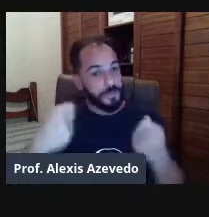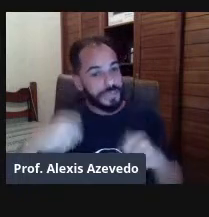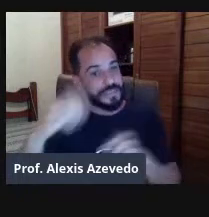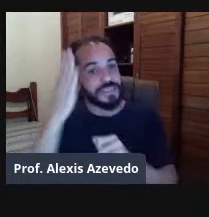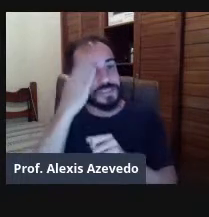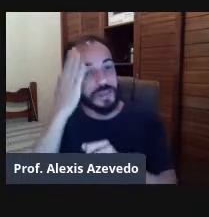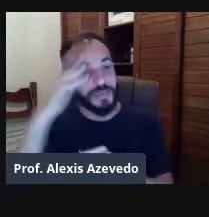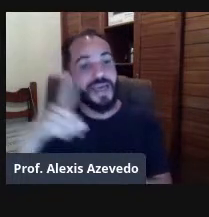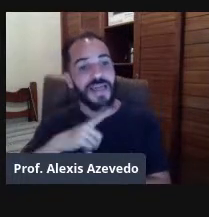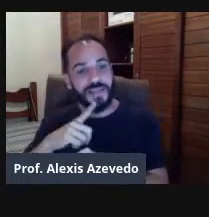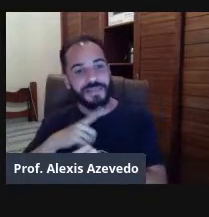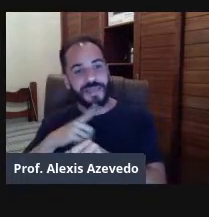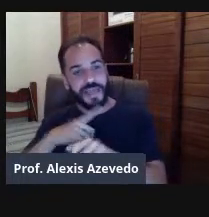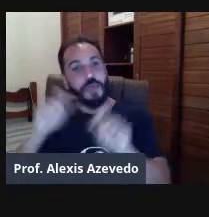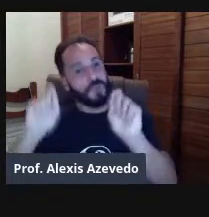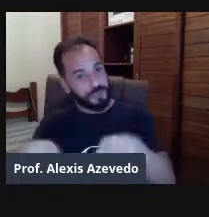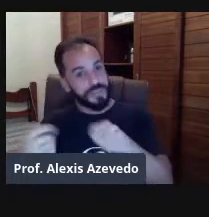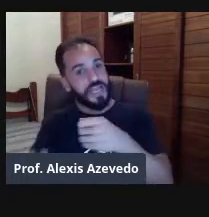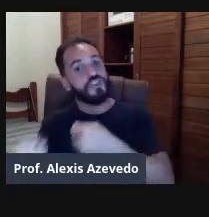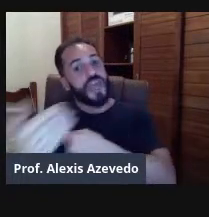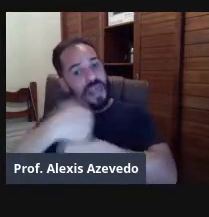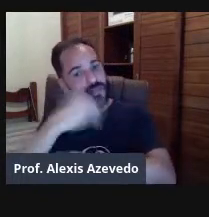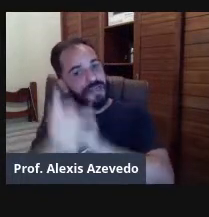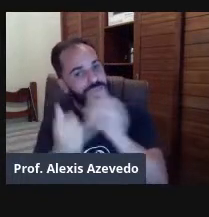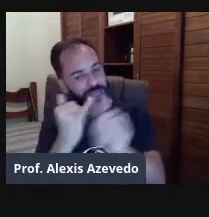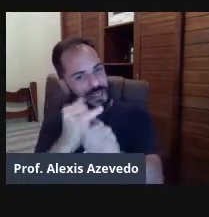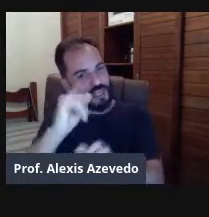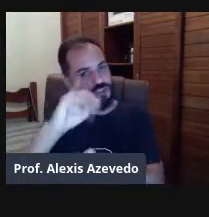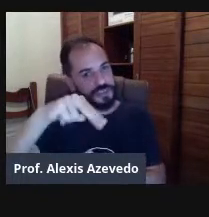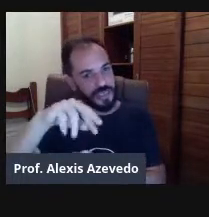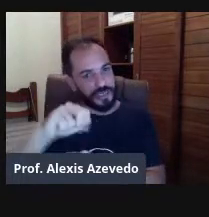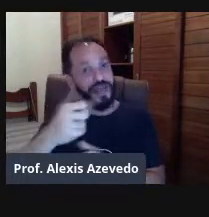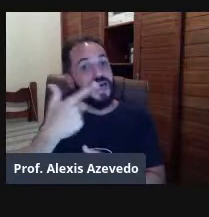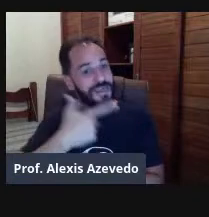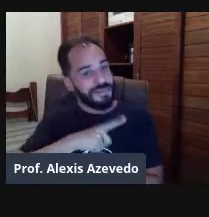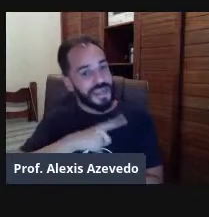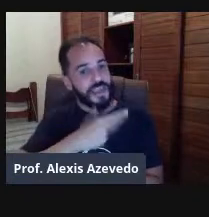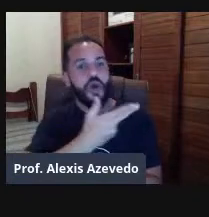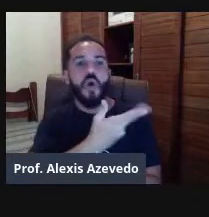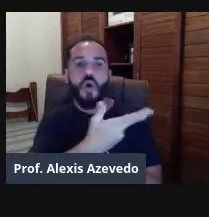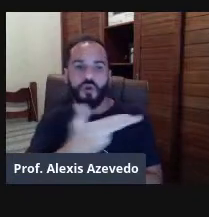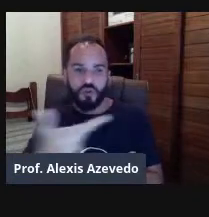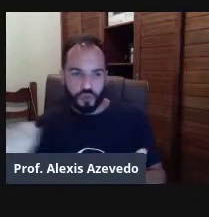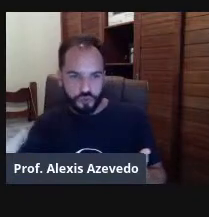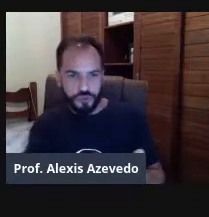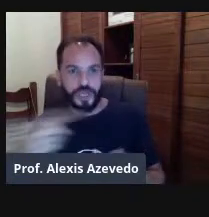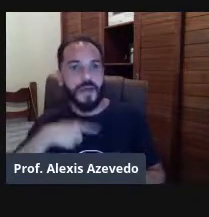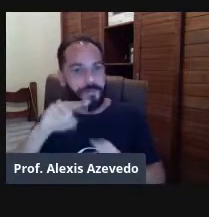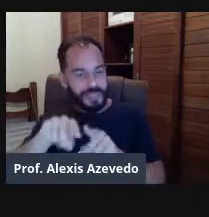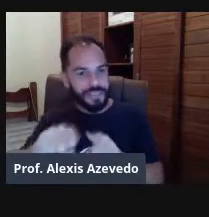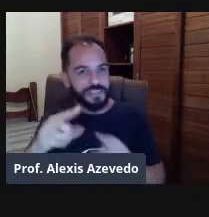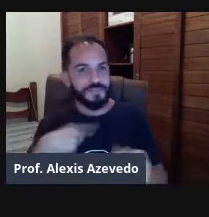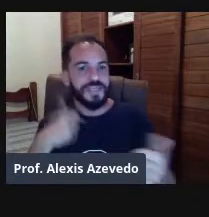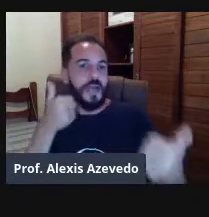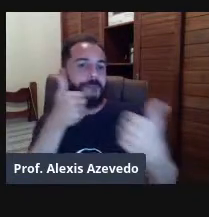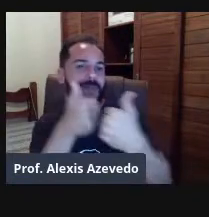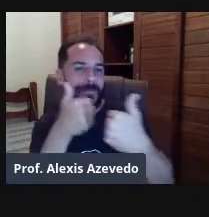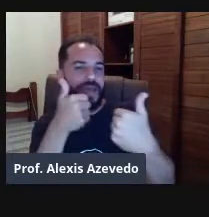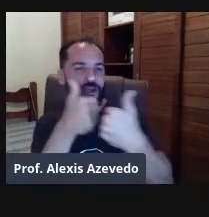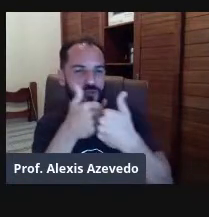gente pode se testar, né? Não é único, mas é uma maneira da gente se sentir um pouco mais perto.